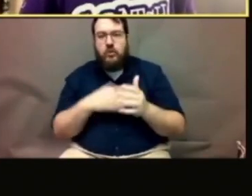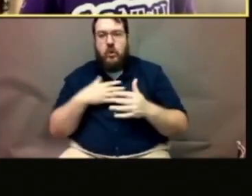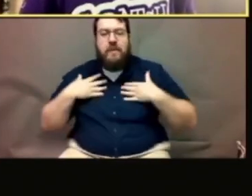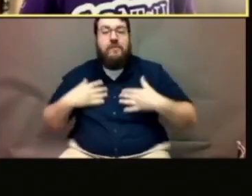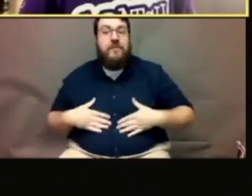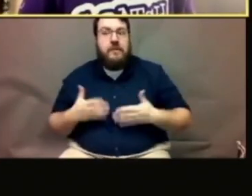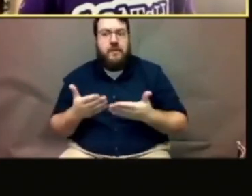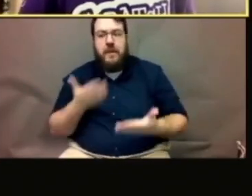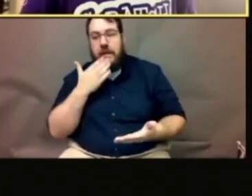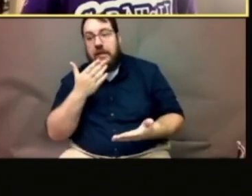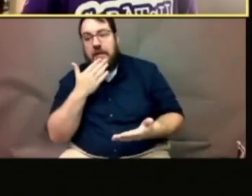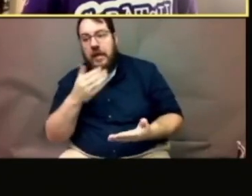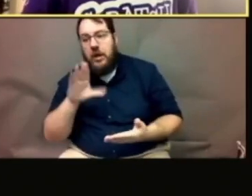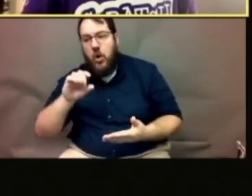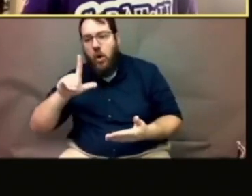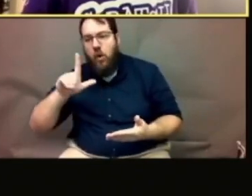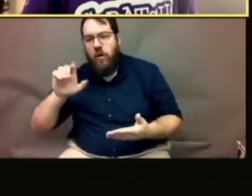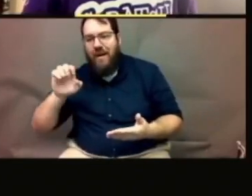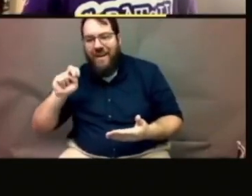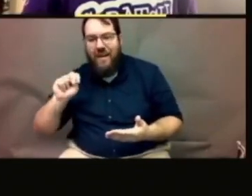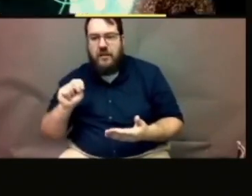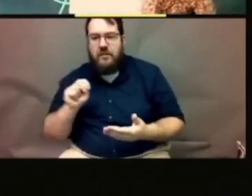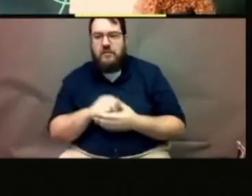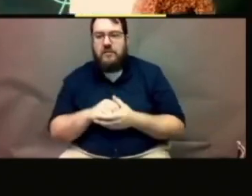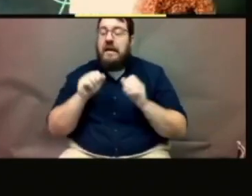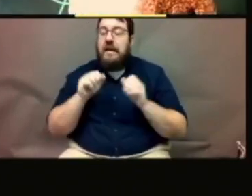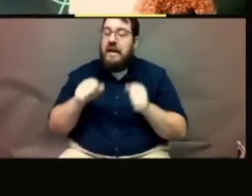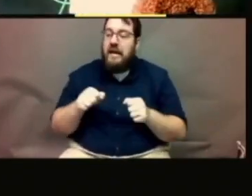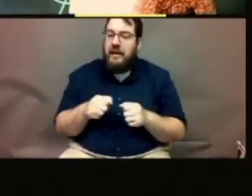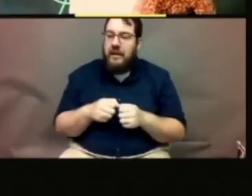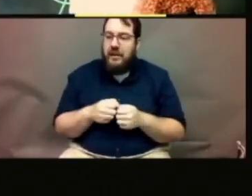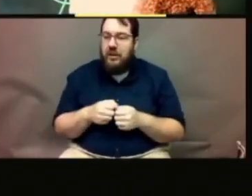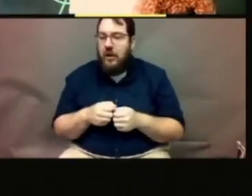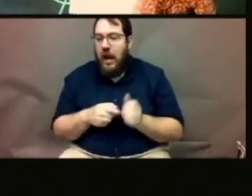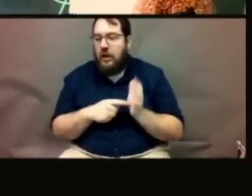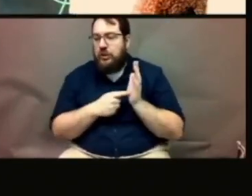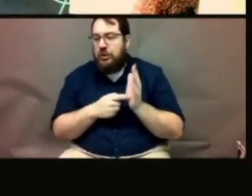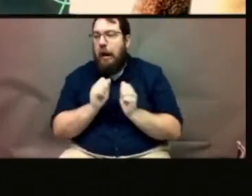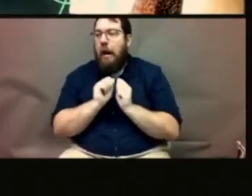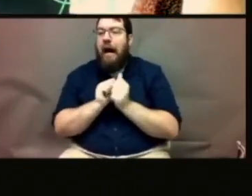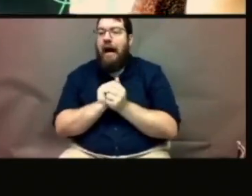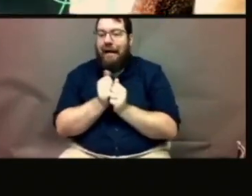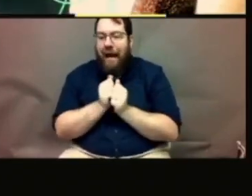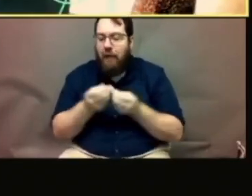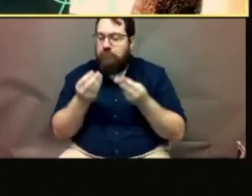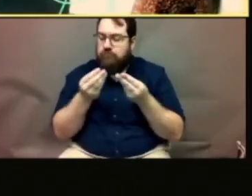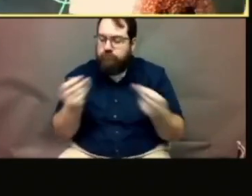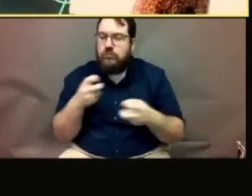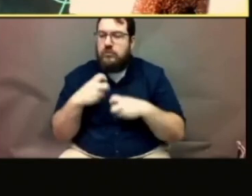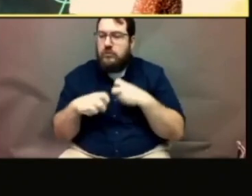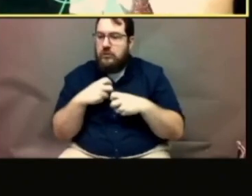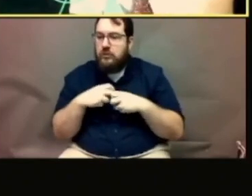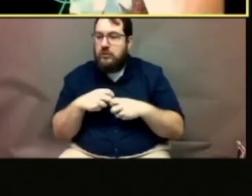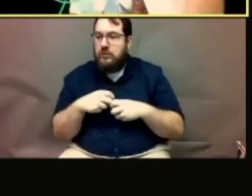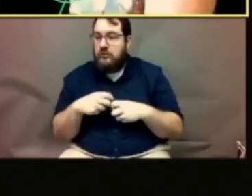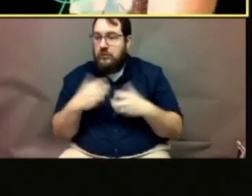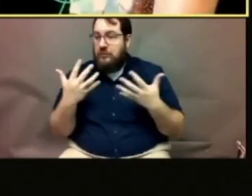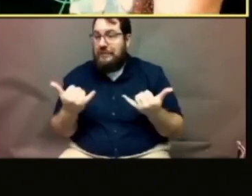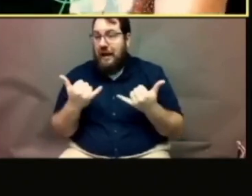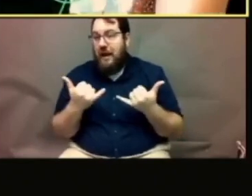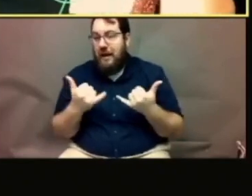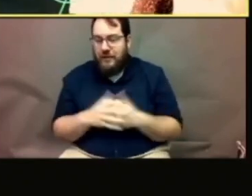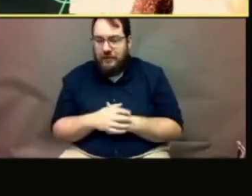a versão física disso. E você pode também mostrar para a gente ao vivo como resolver os problemas.